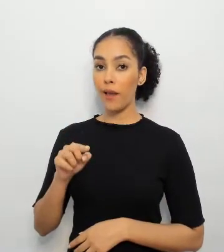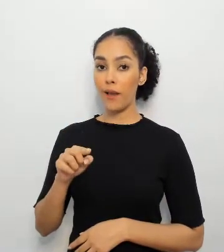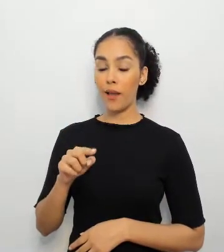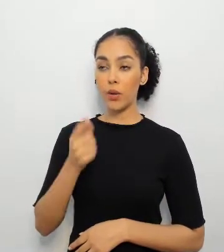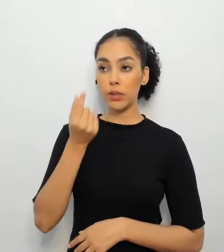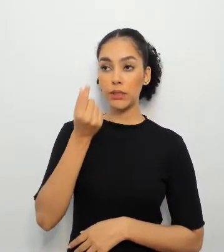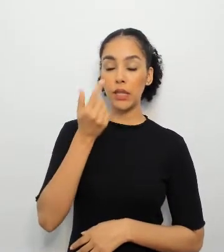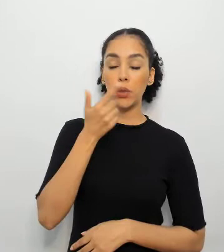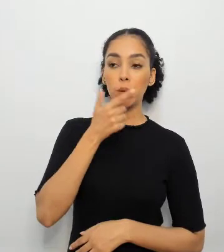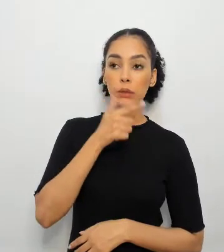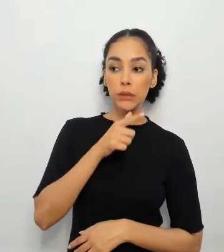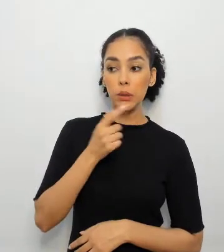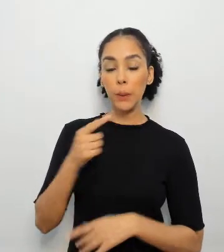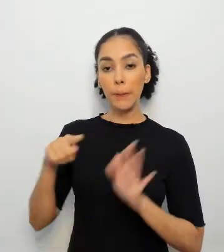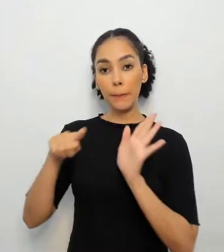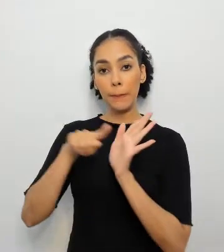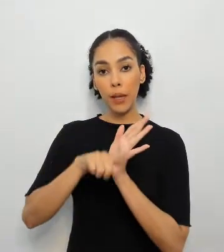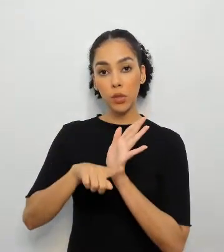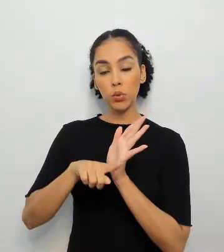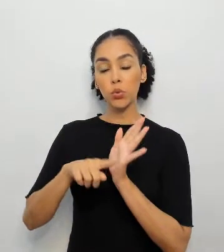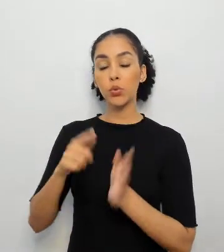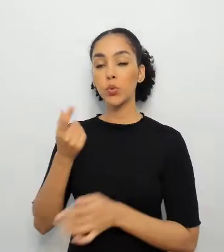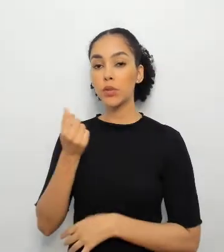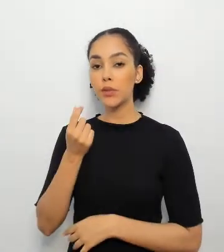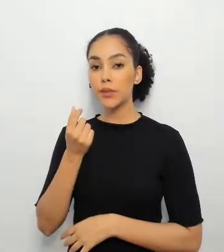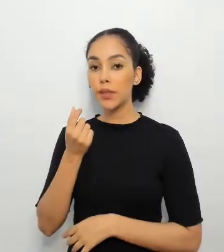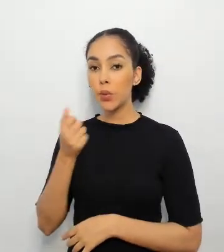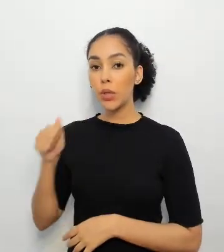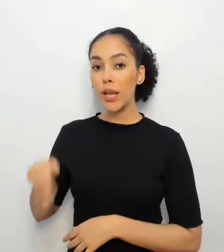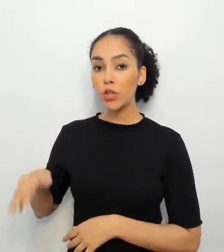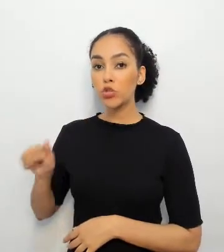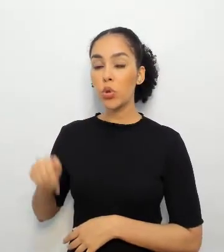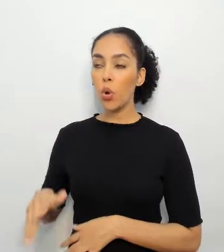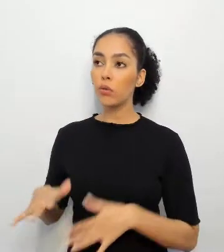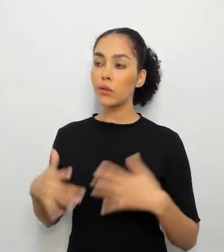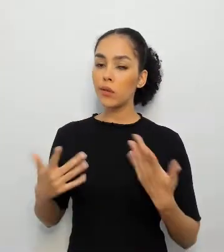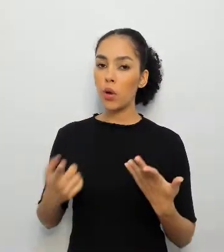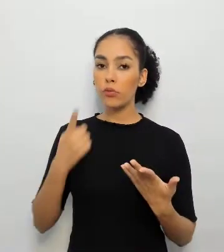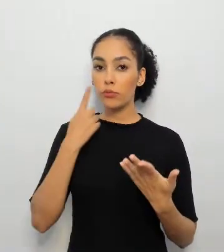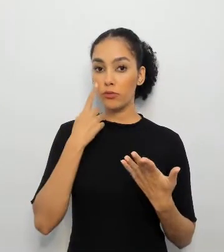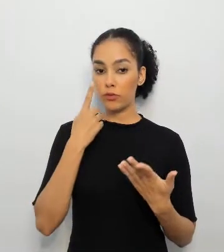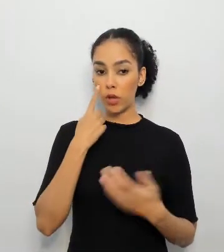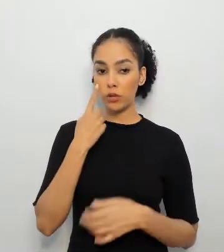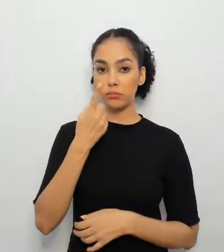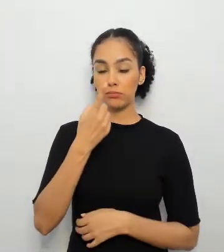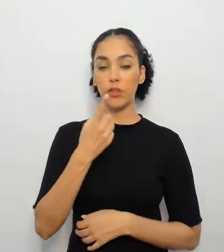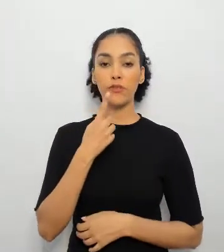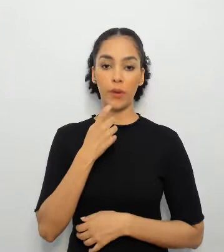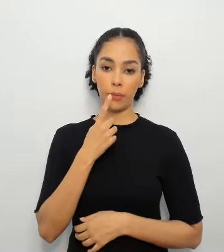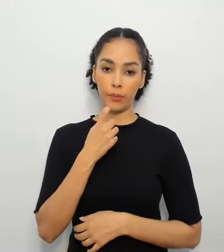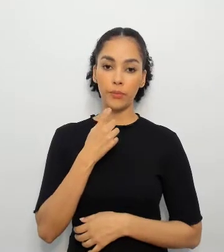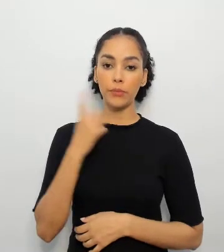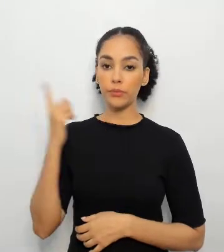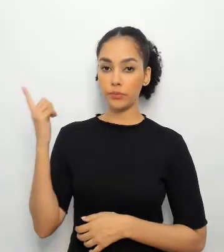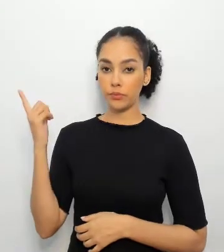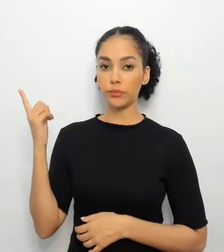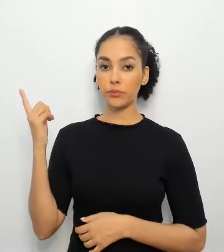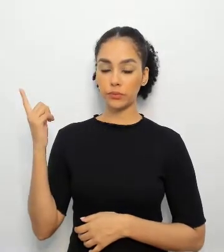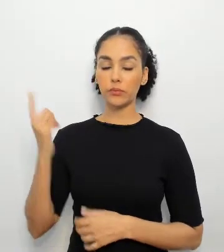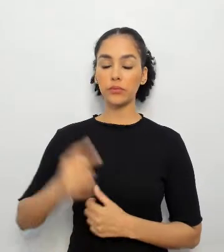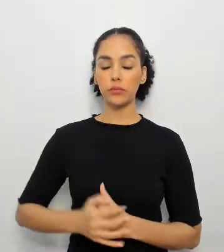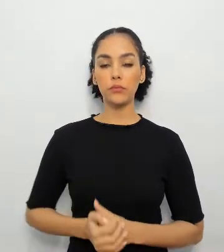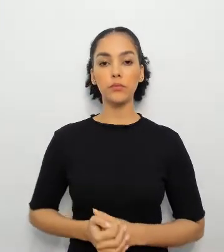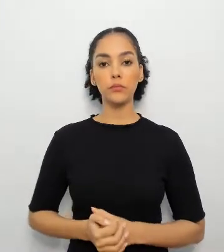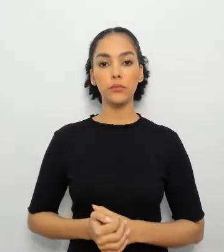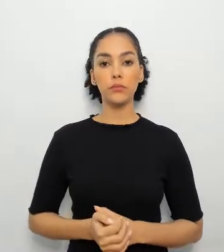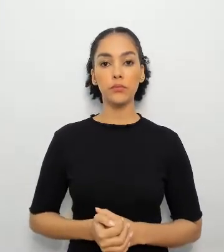custo, mas você observa que o gráfico fininho do custo, ele apareceu na parte de cima aqui, né? E a receita apareceu